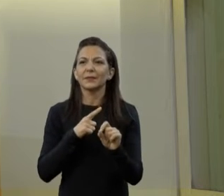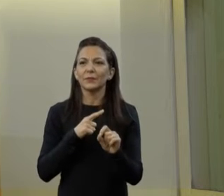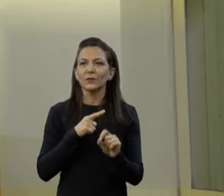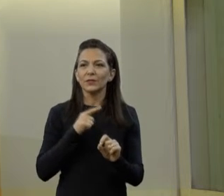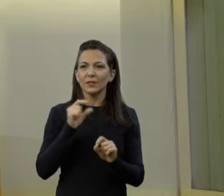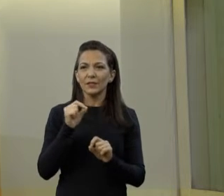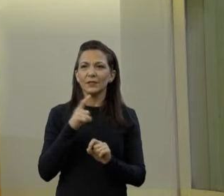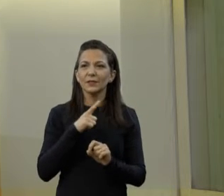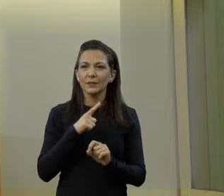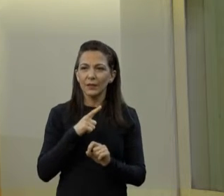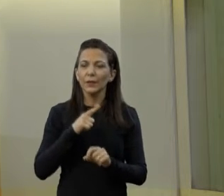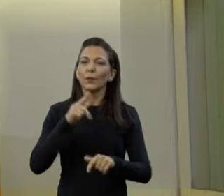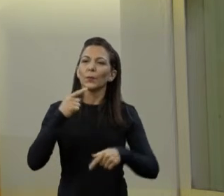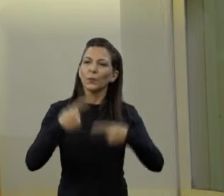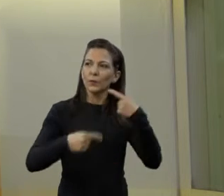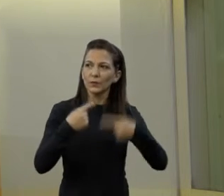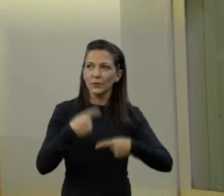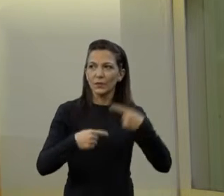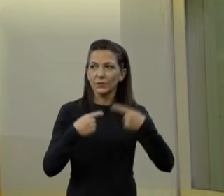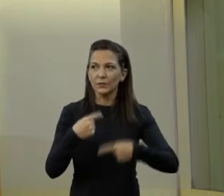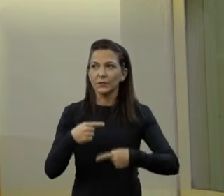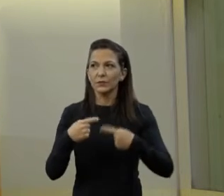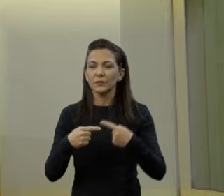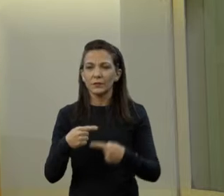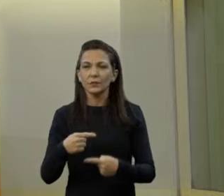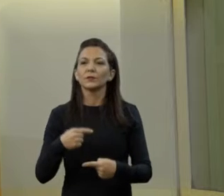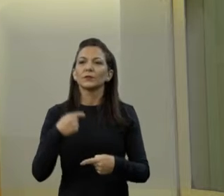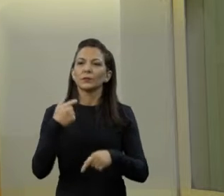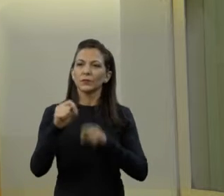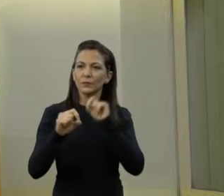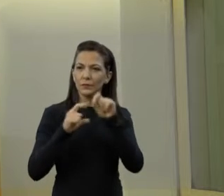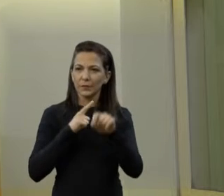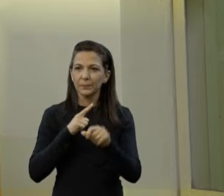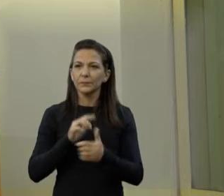humanitário político-econômico e técnico-militar